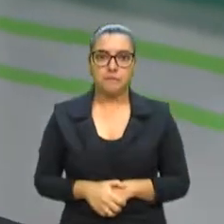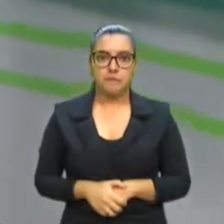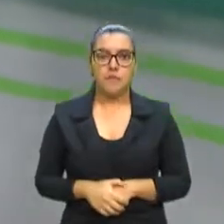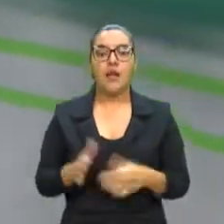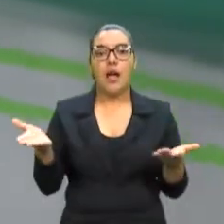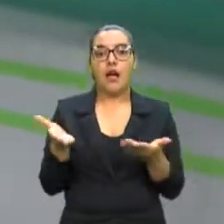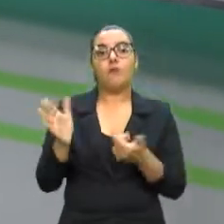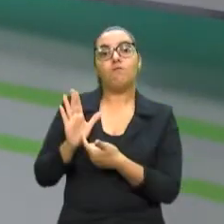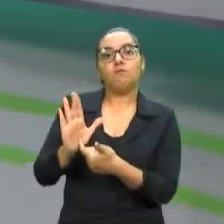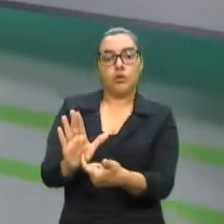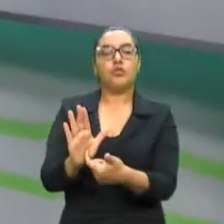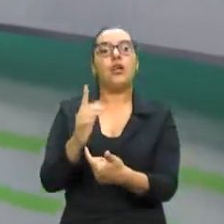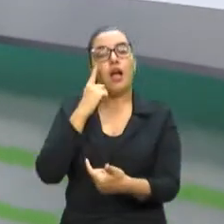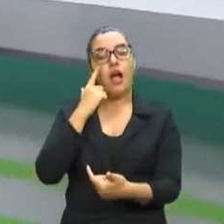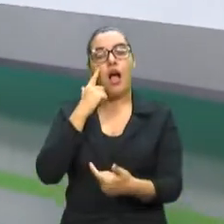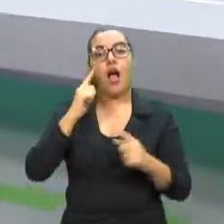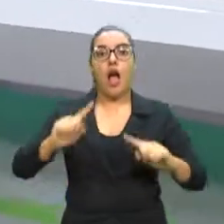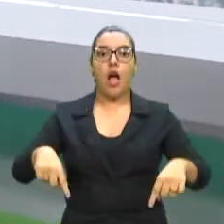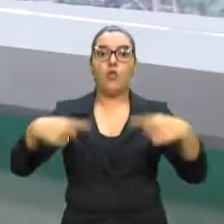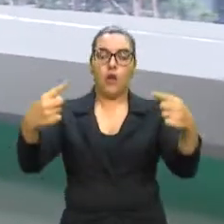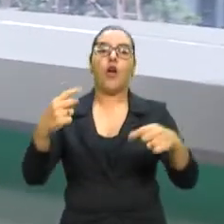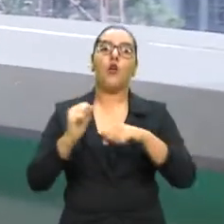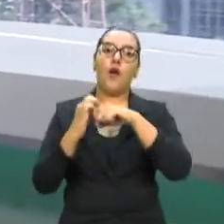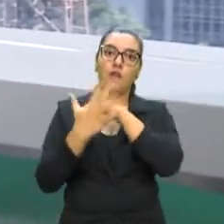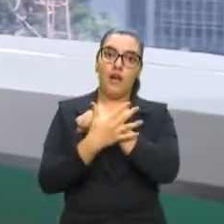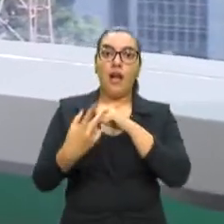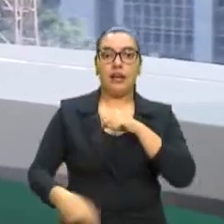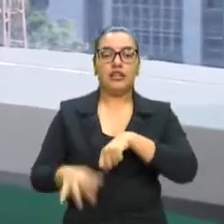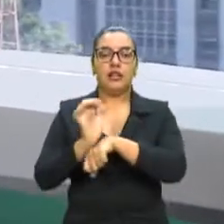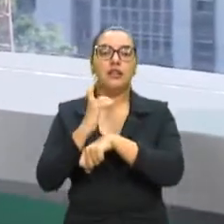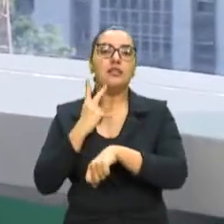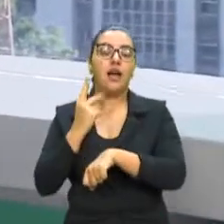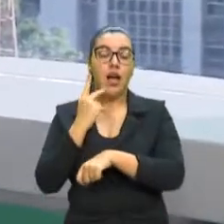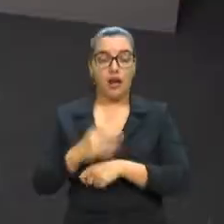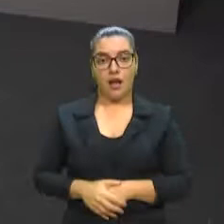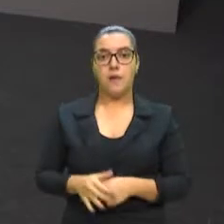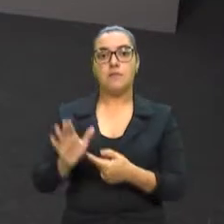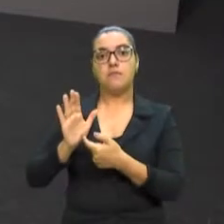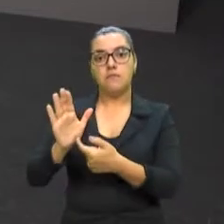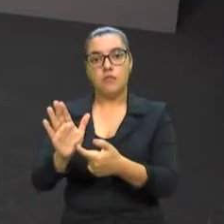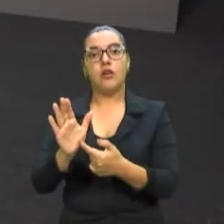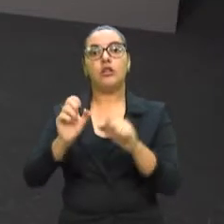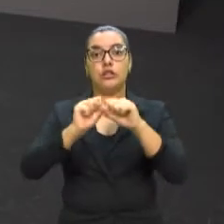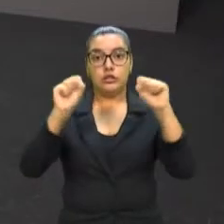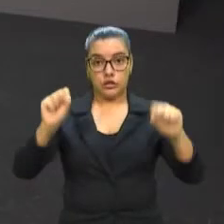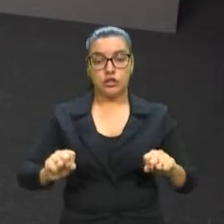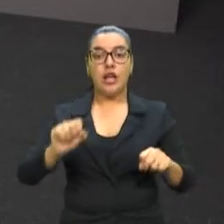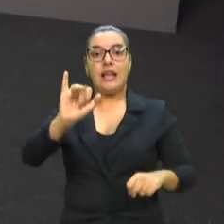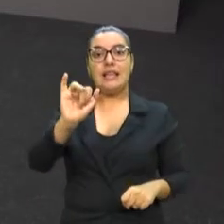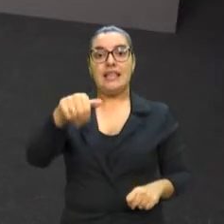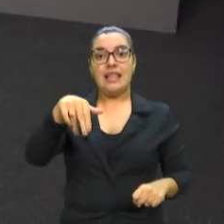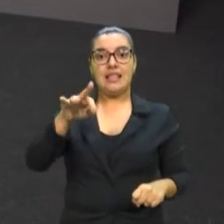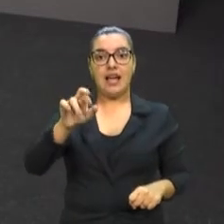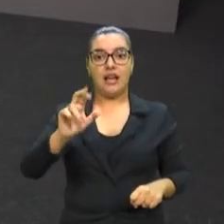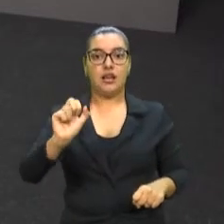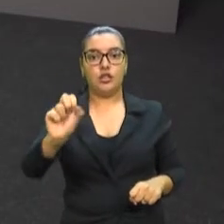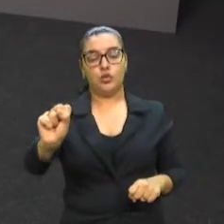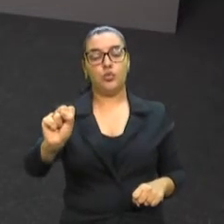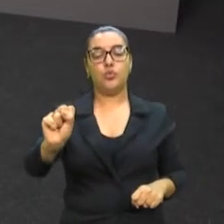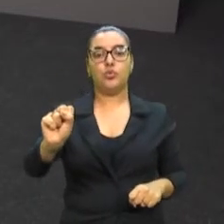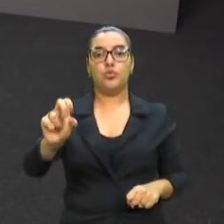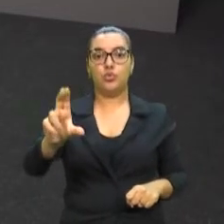os números atualizados da Covid-19 aqui no Ceará. De acordo com os dados do Sistema IntegraSUS, foram registrados até